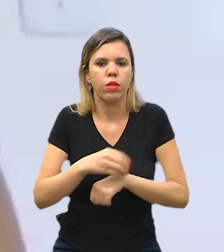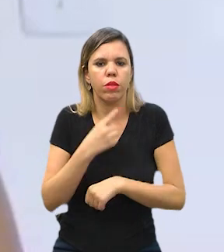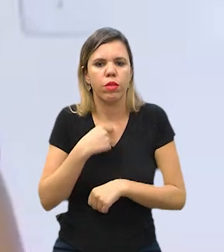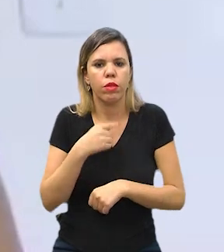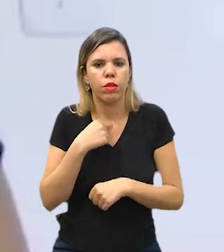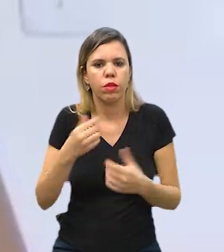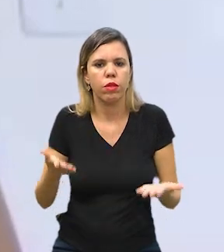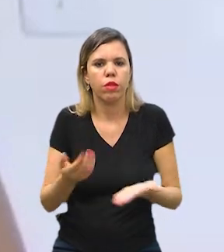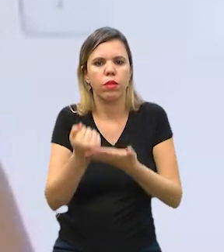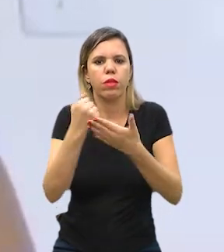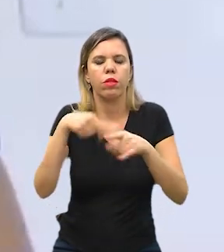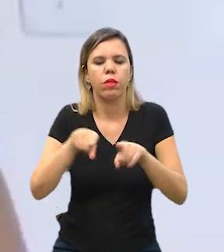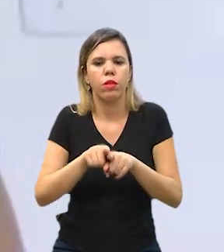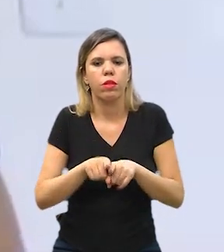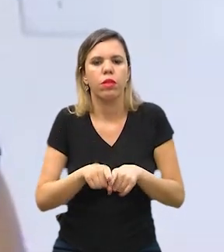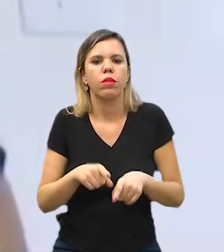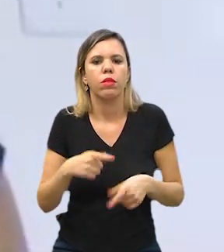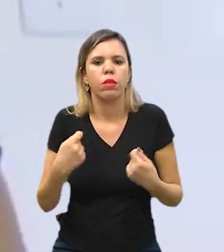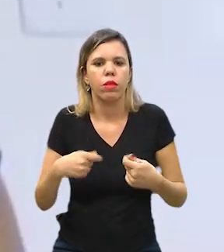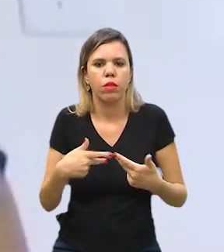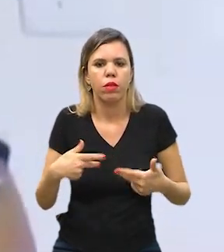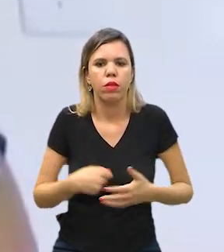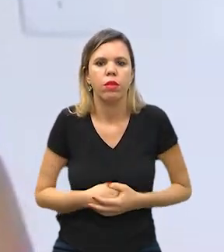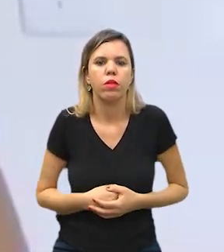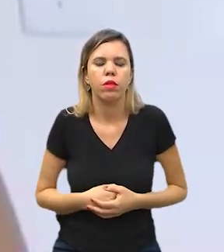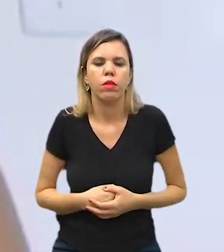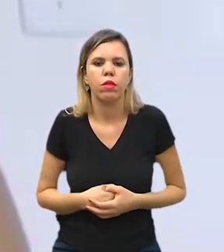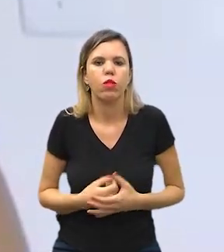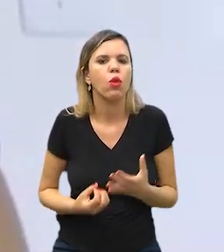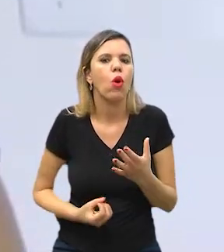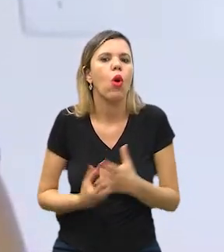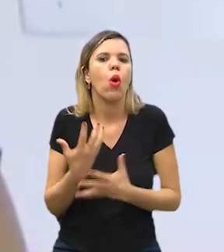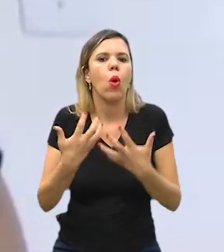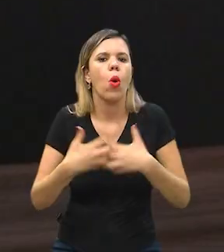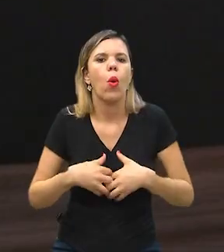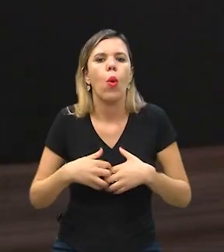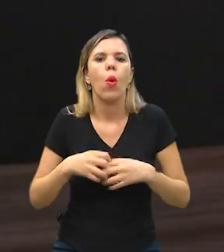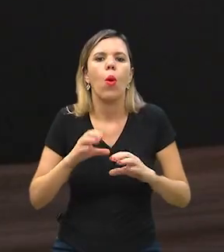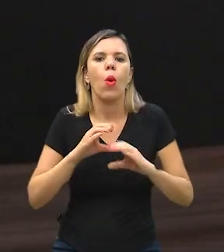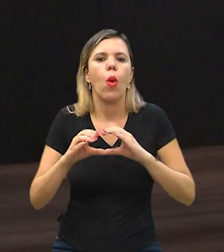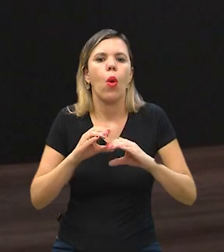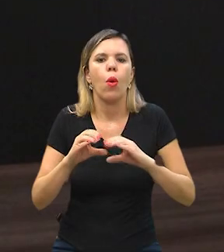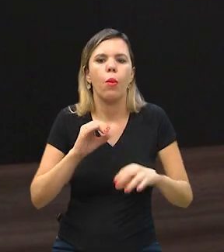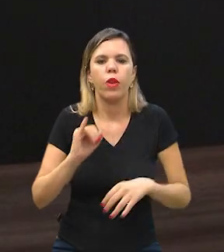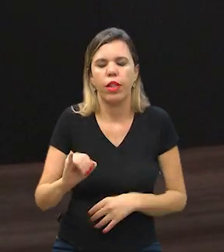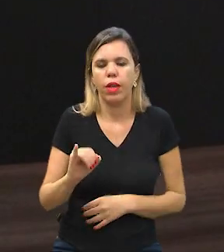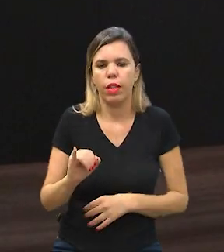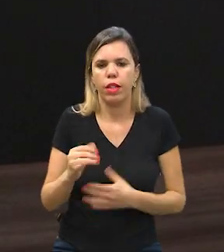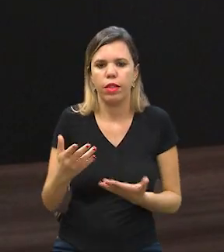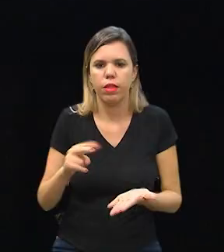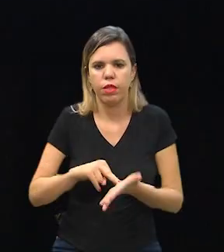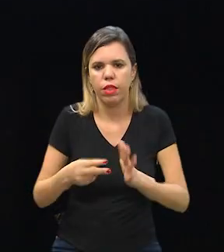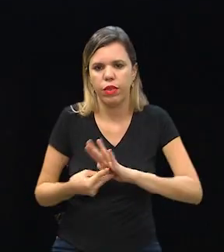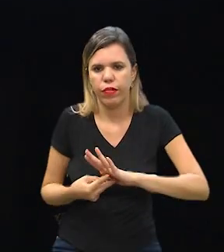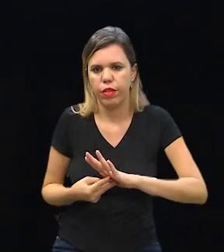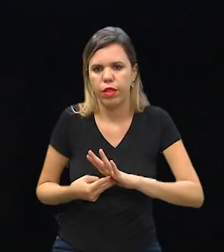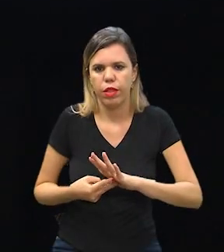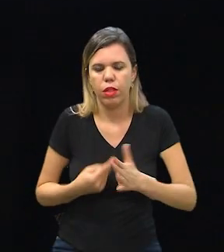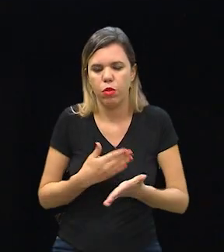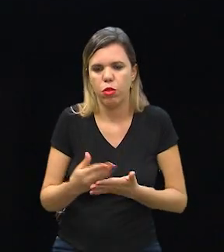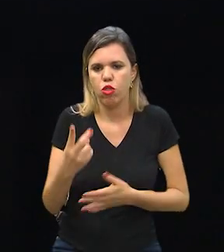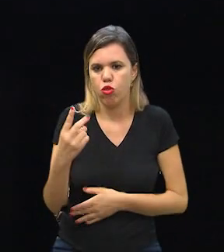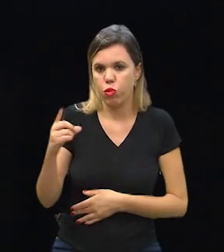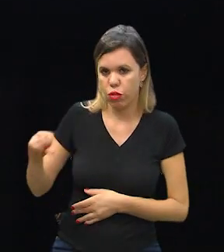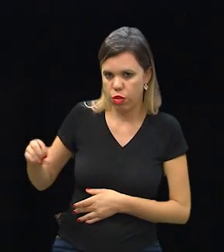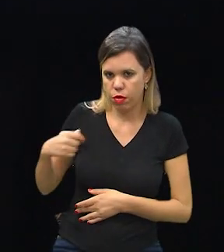daquilo que eles nos trazem, do desejo que os jovens nos trazem, suas necessidades. E como surgiu o Comunicaí? O Comunicaí ele